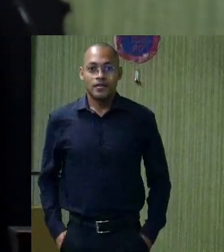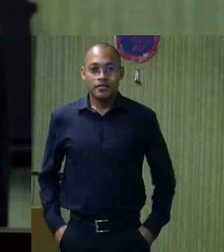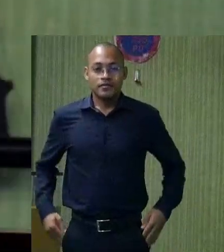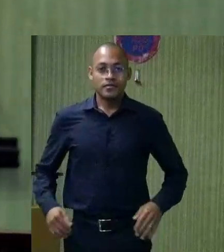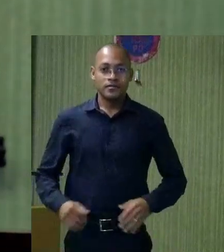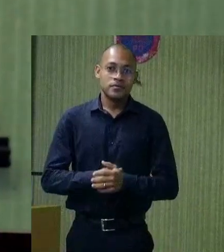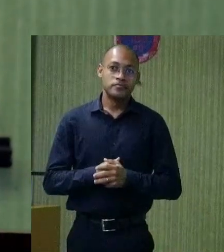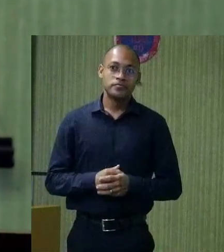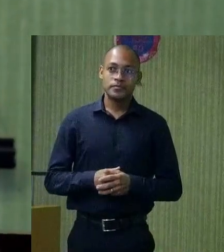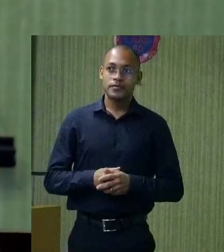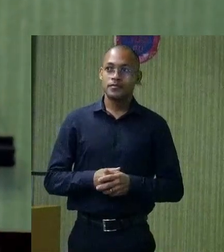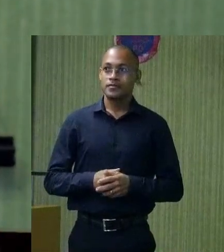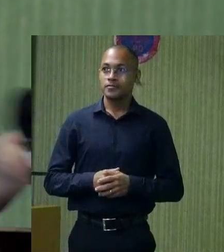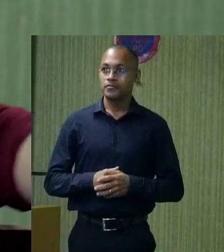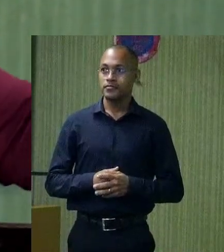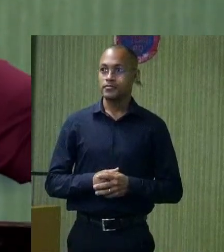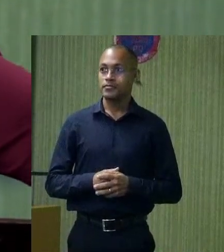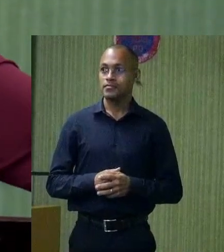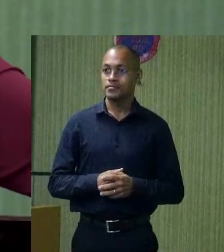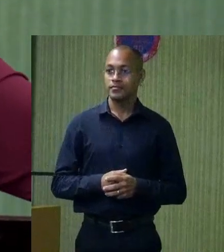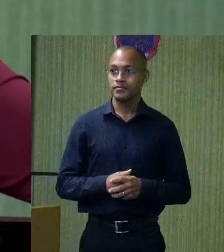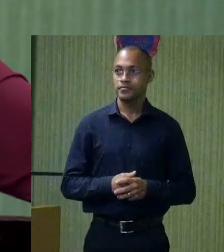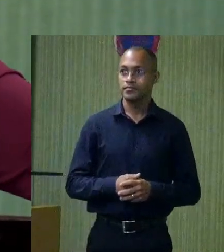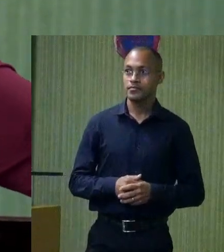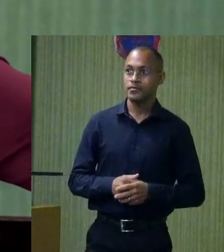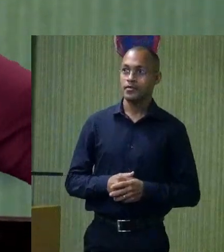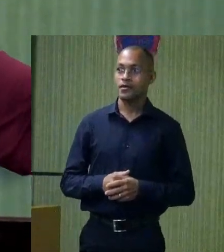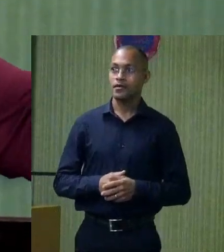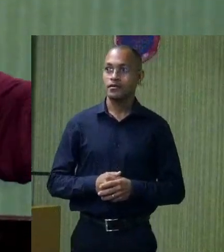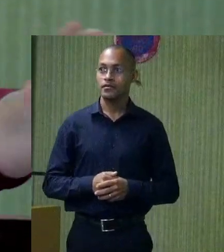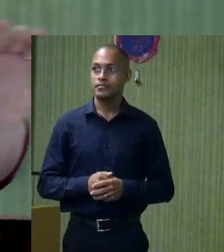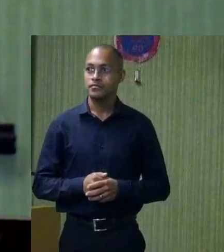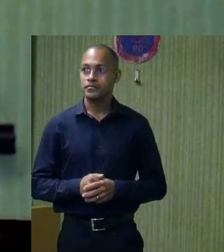ter eu não sei eu acho que ele não tá